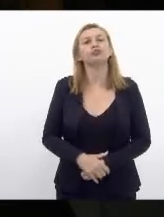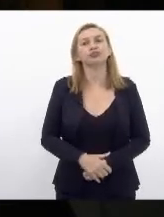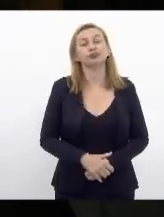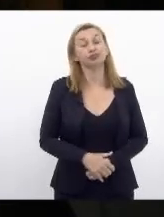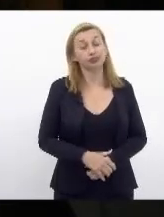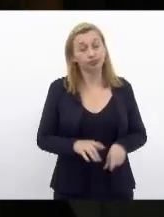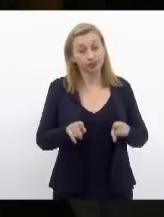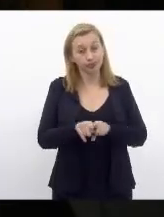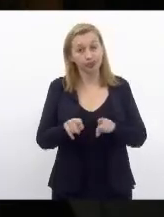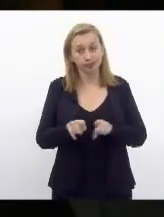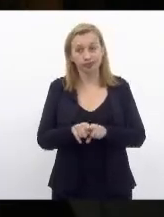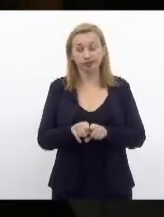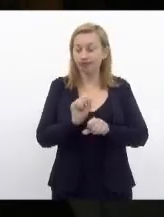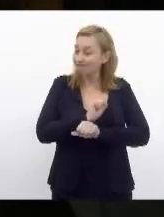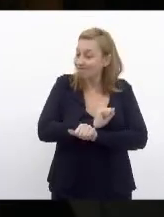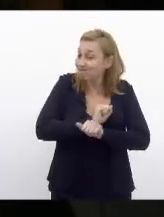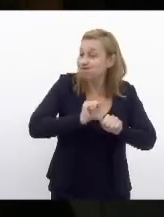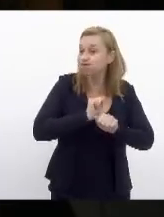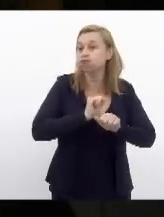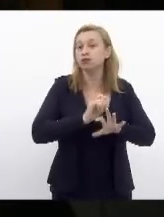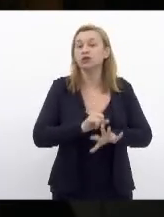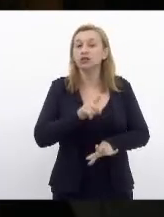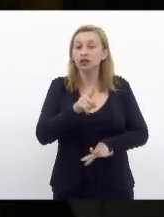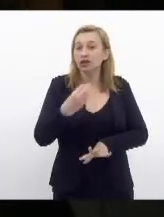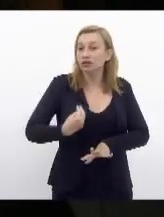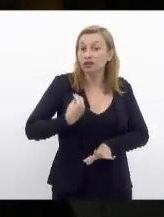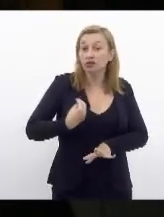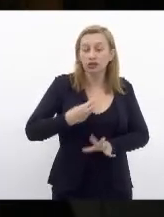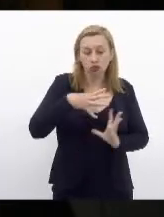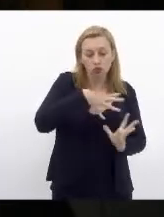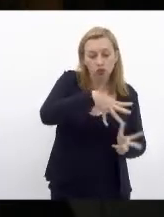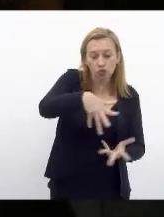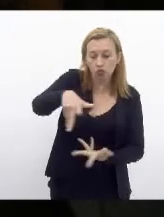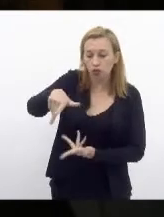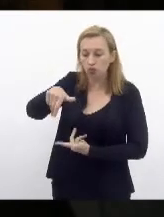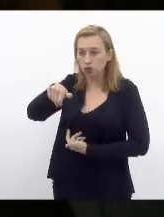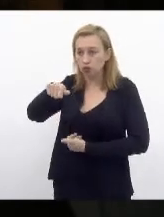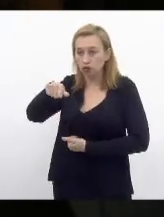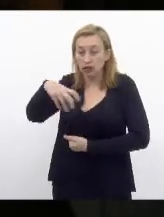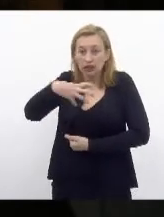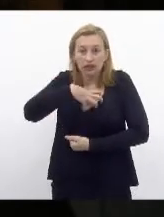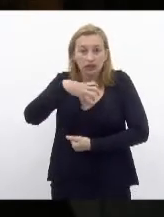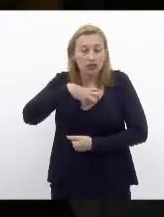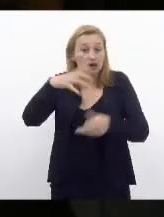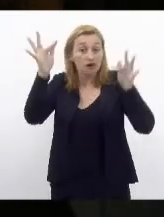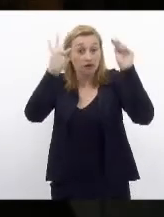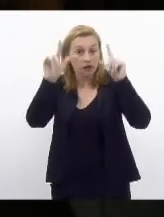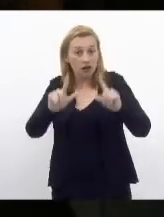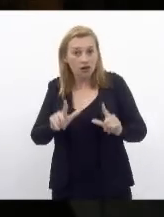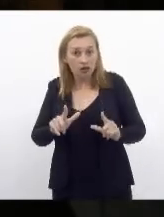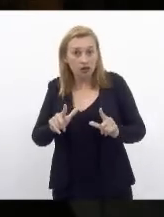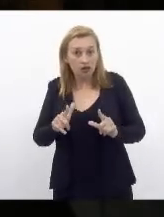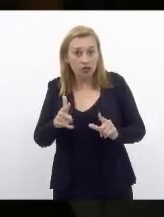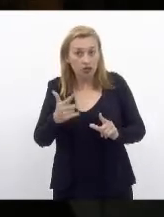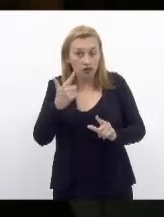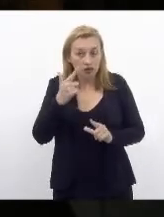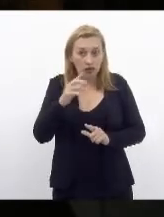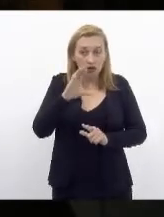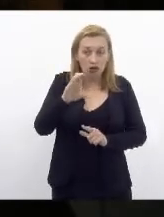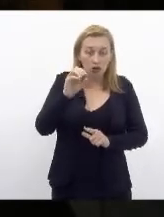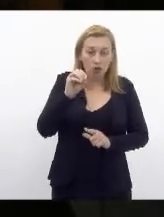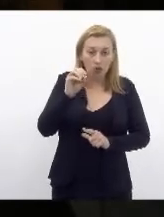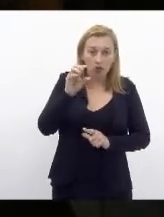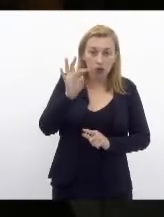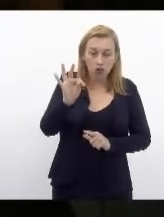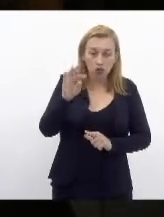Porque também é impossível você viver no mundo e se sentir feliz com uma dicotomia